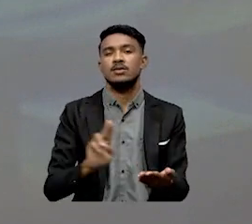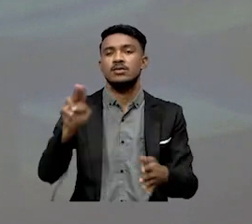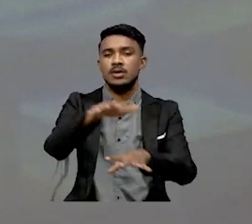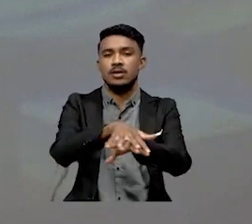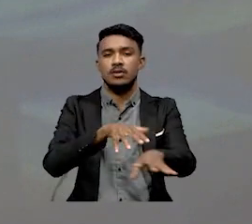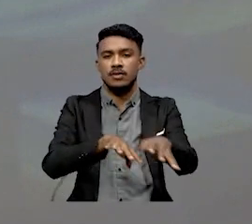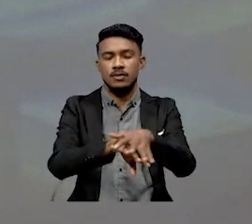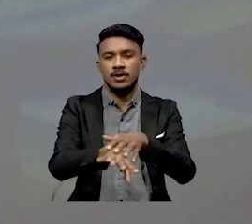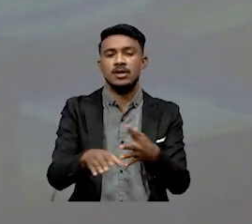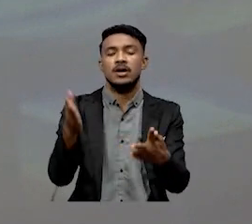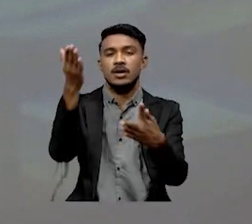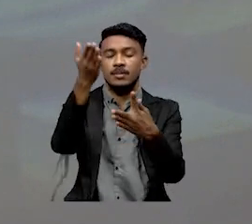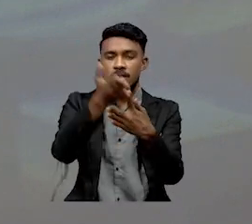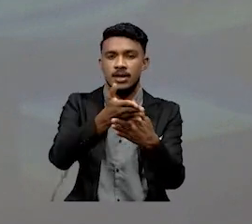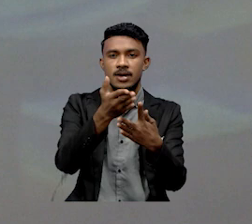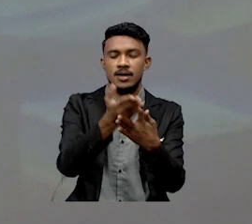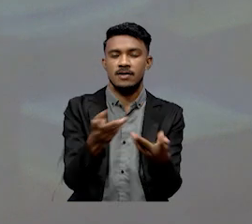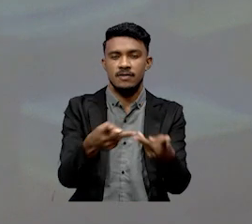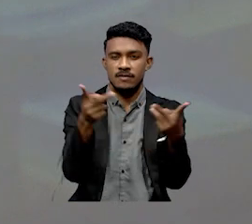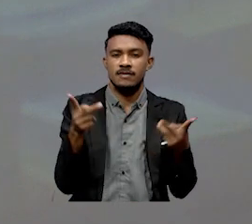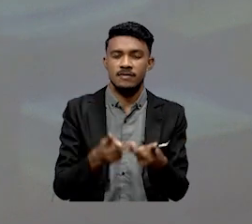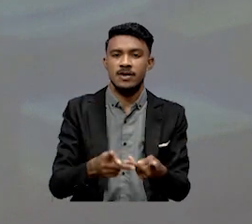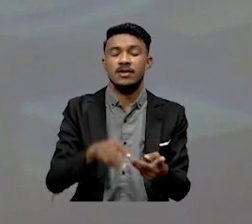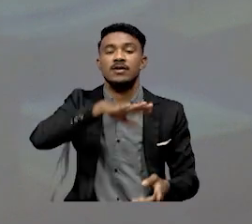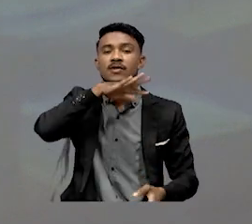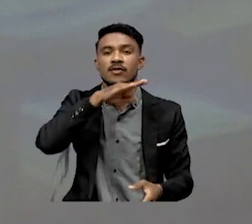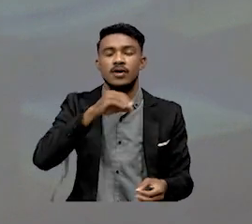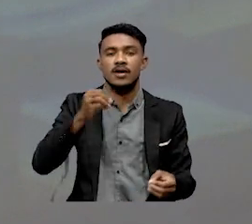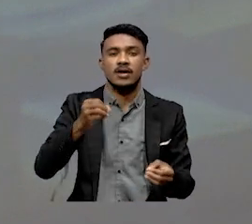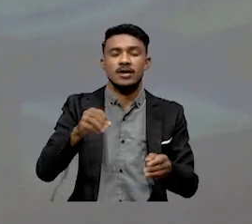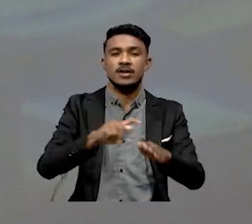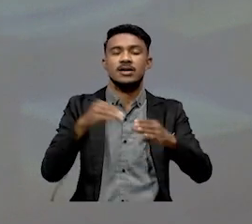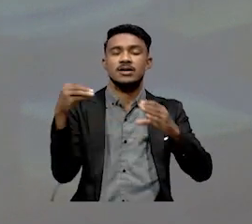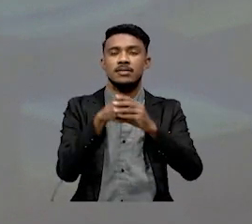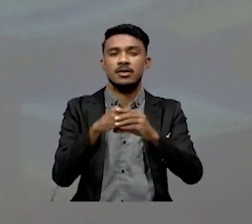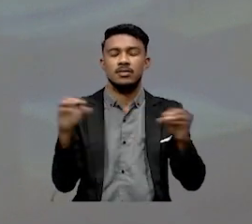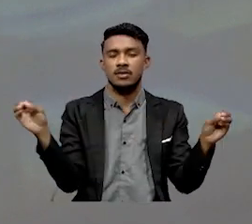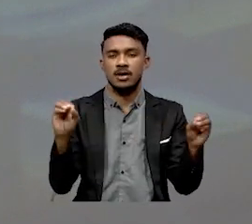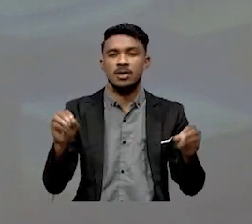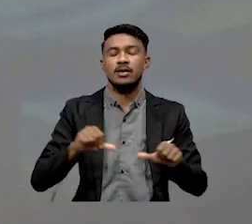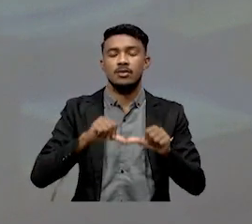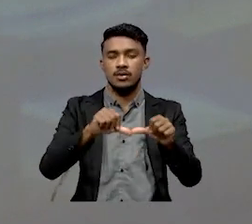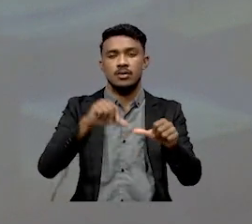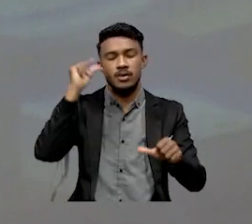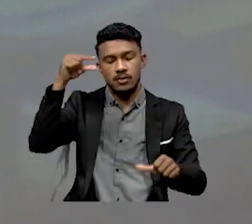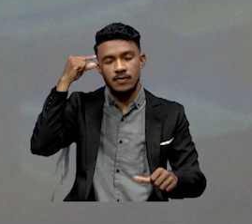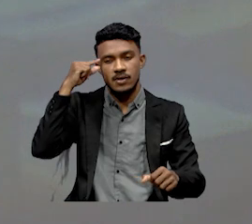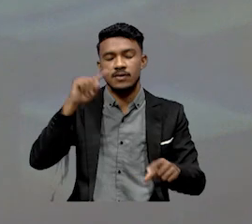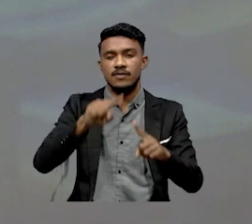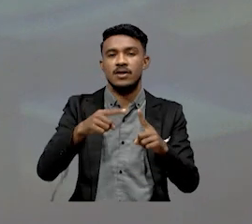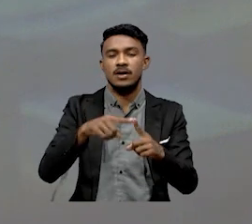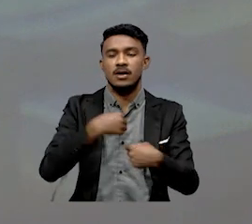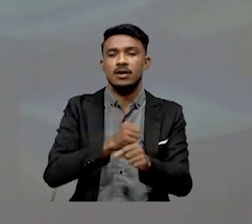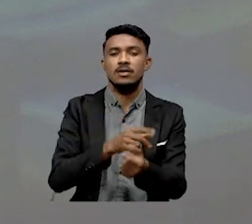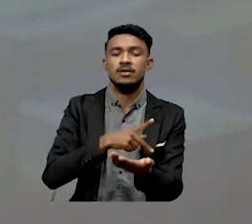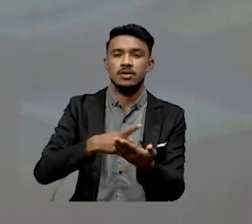tama ba lixo laram, usa chinelos, babai, botas dentro da ira. Se bele cari carei condição, ainda ne continua governo, o enhira rala contrato para